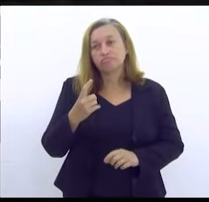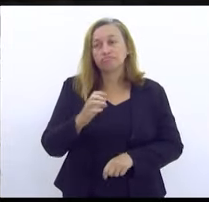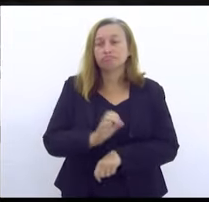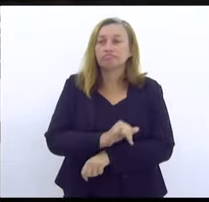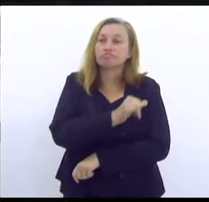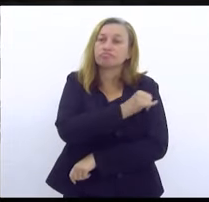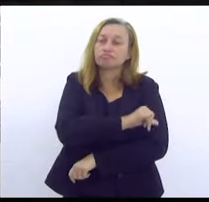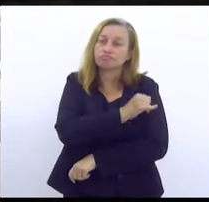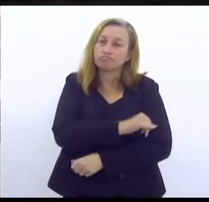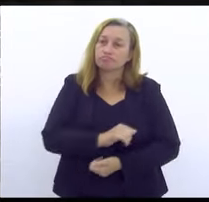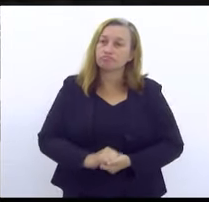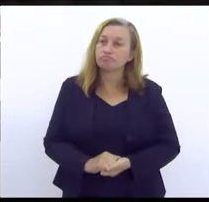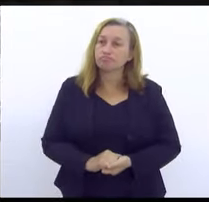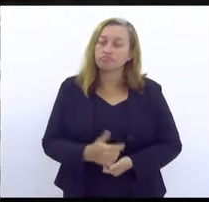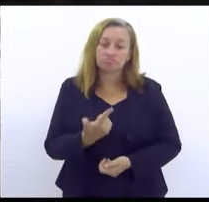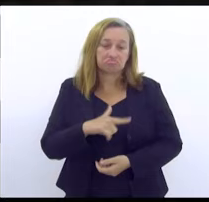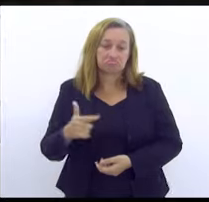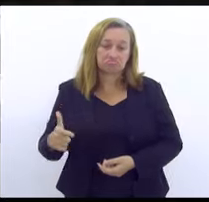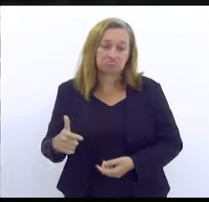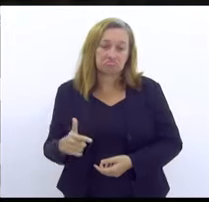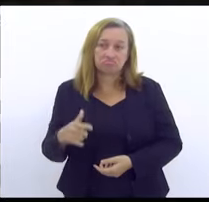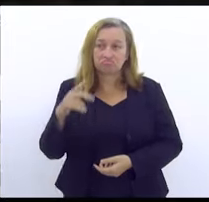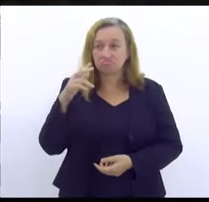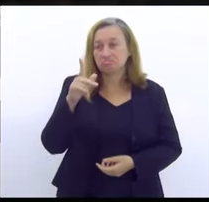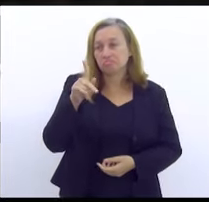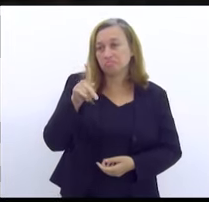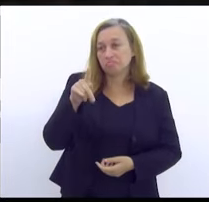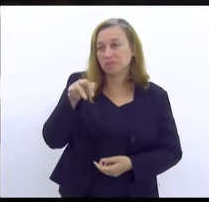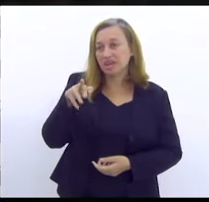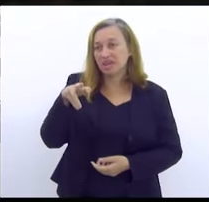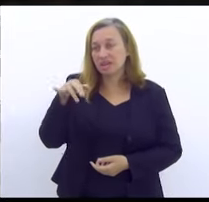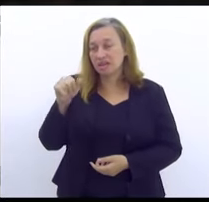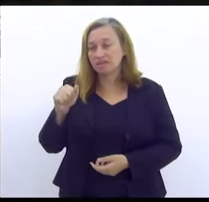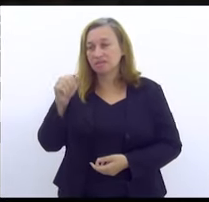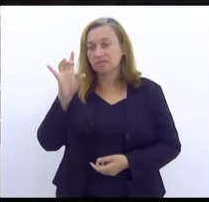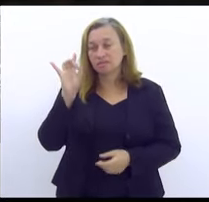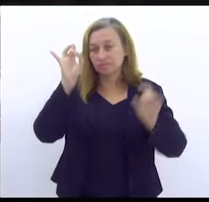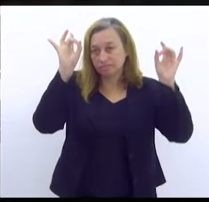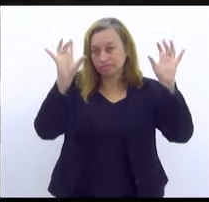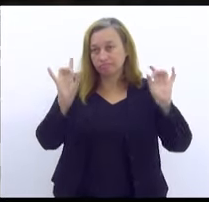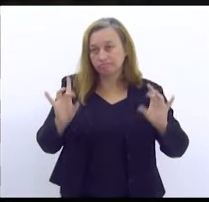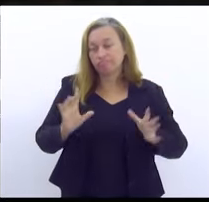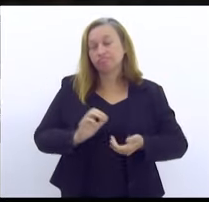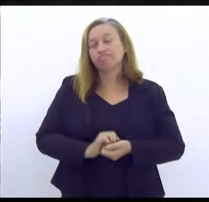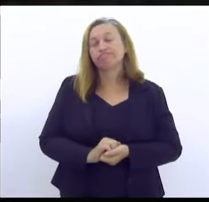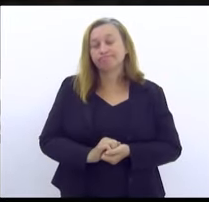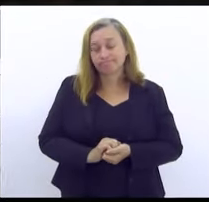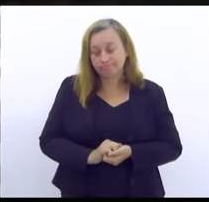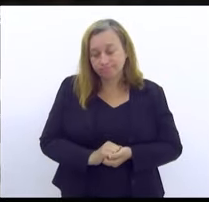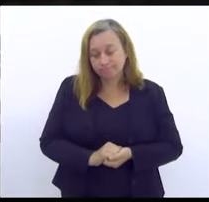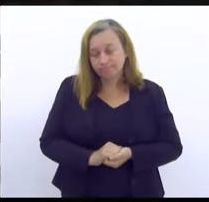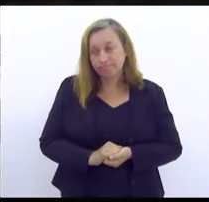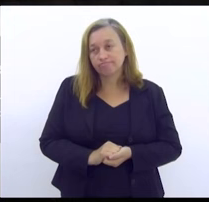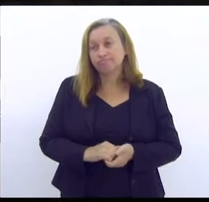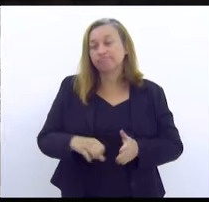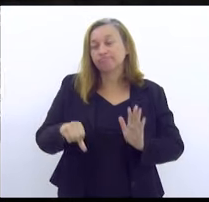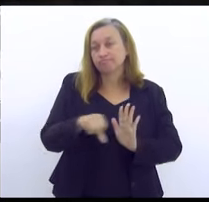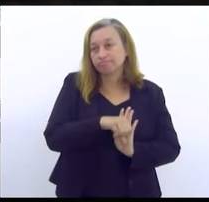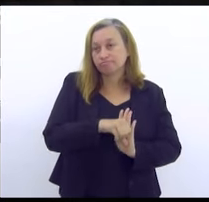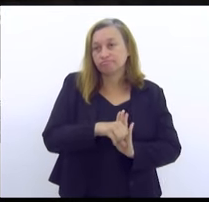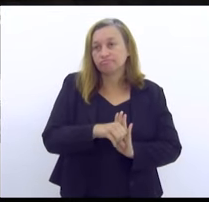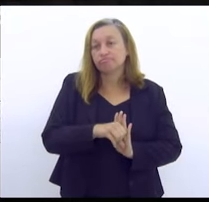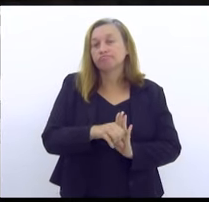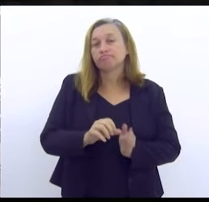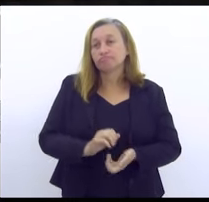No Rio de Janeiro não existe perícia, em especial diante de crimes